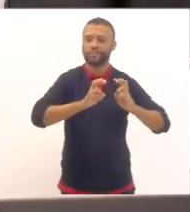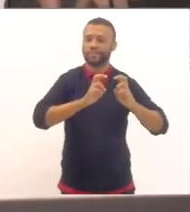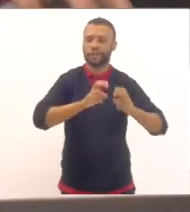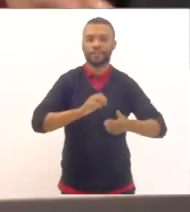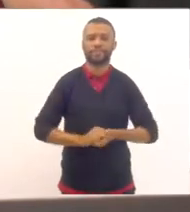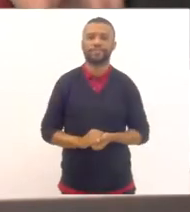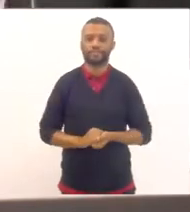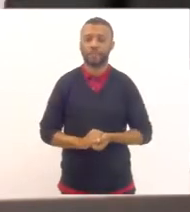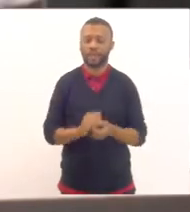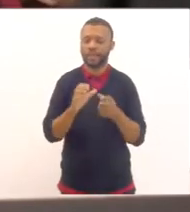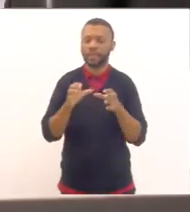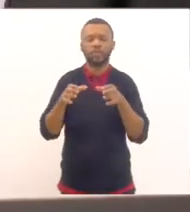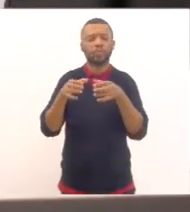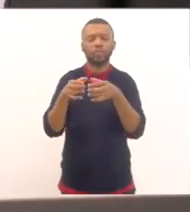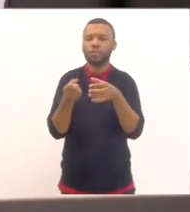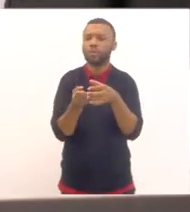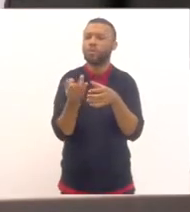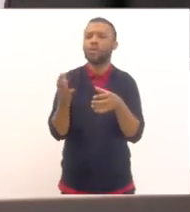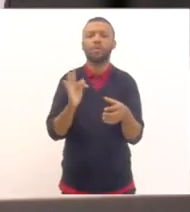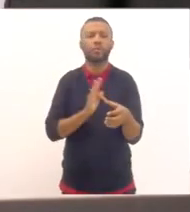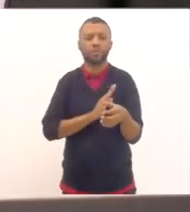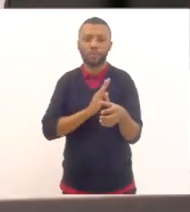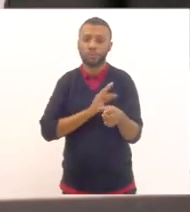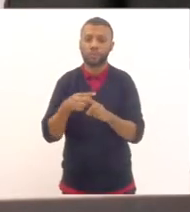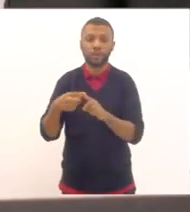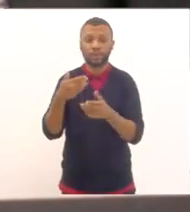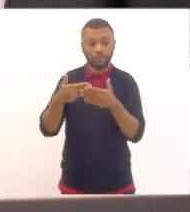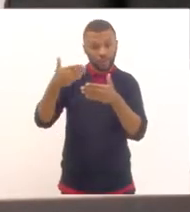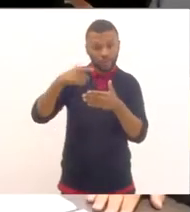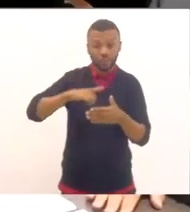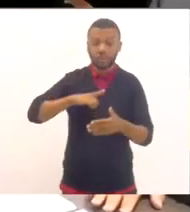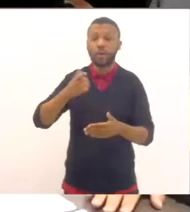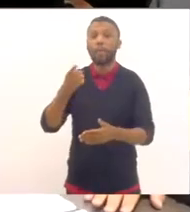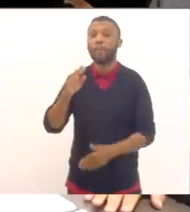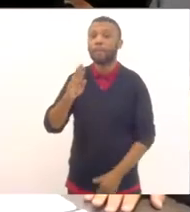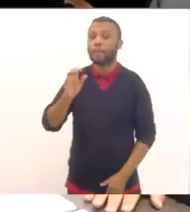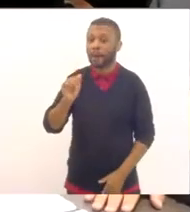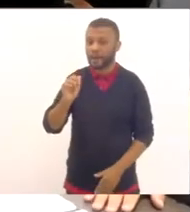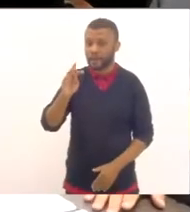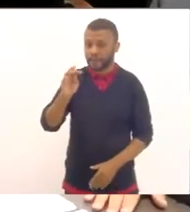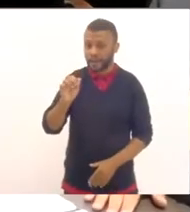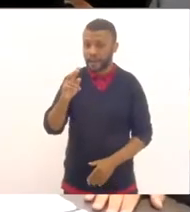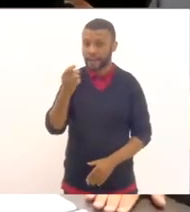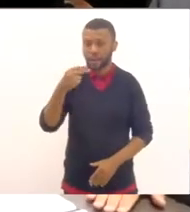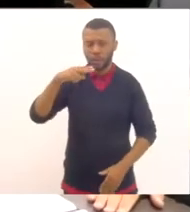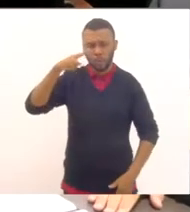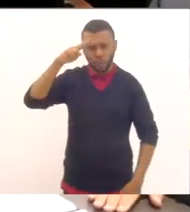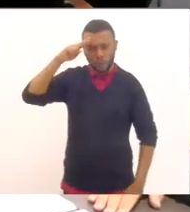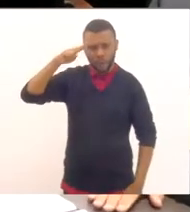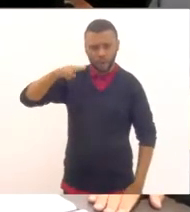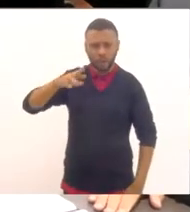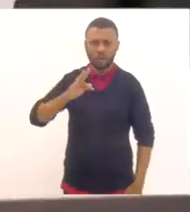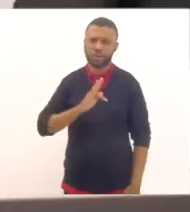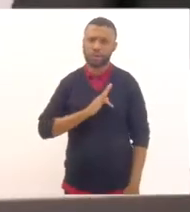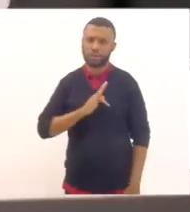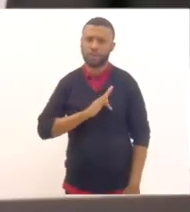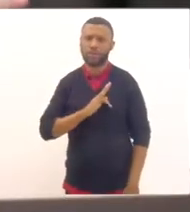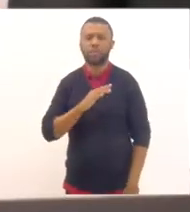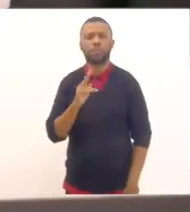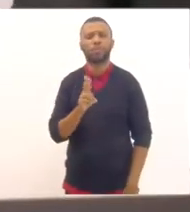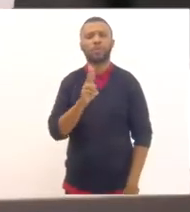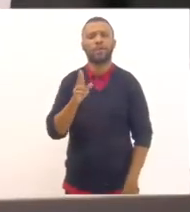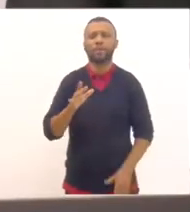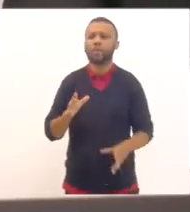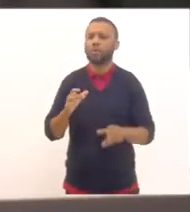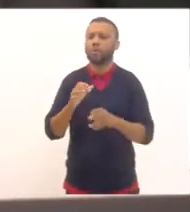esse grupamento que no passado existia o Batalhão da Polícia Militar que constava com o número de quase que 200